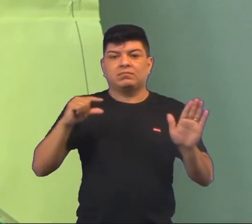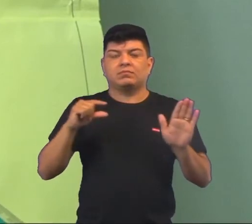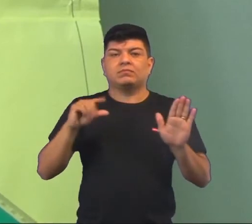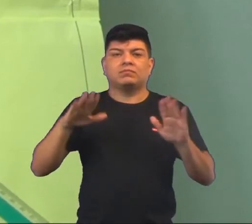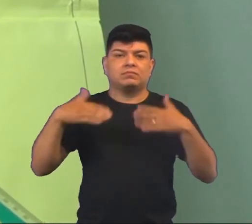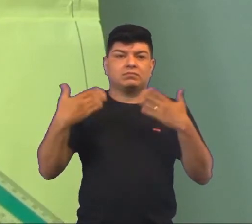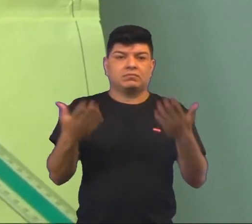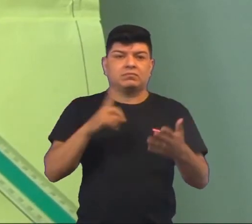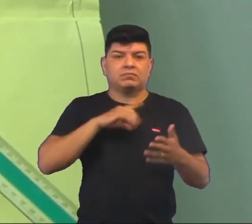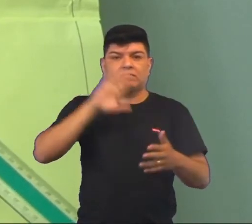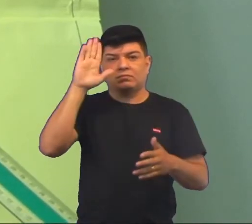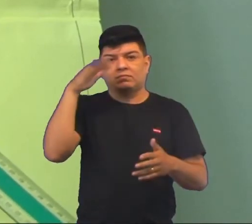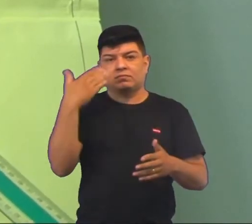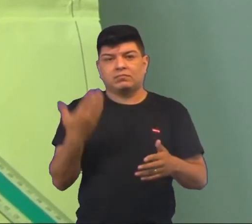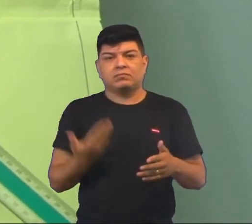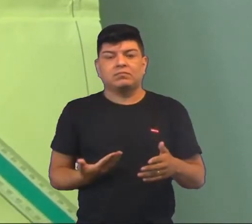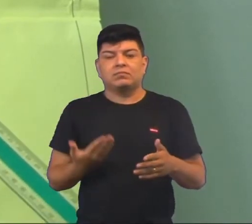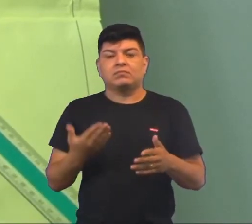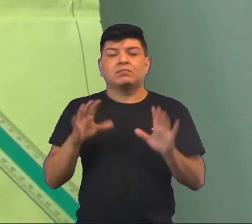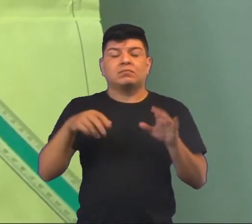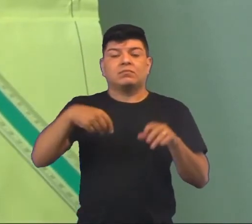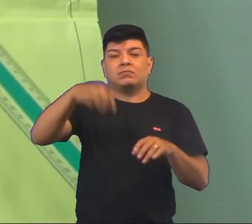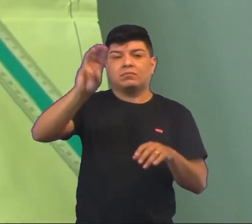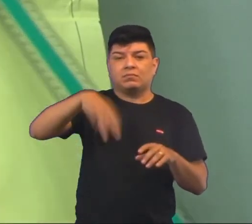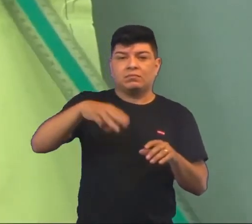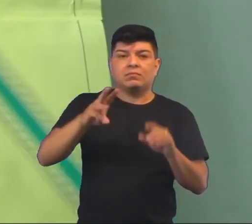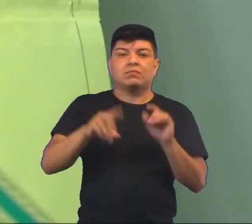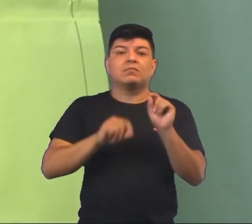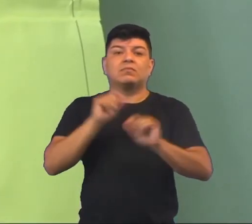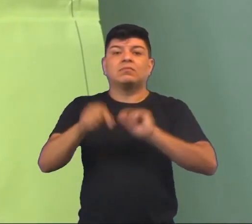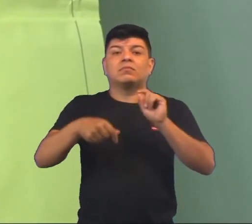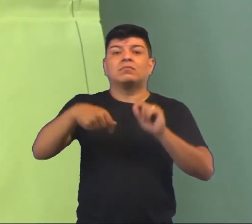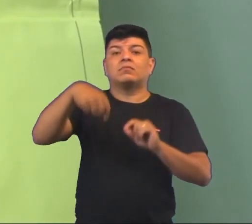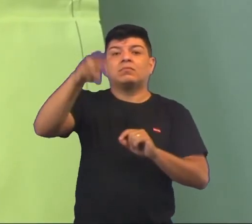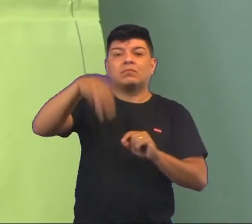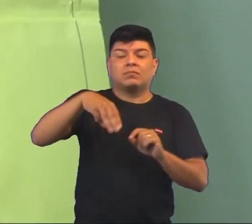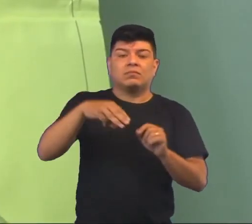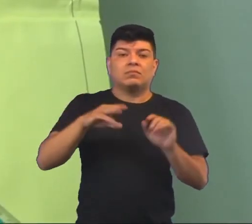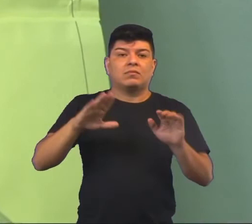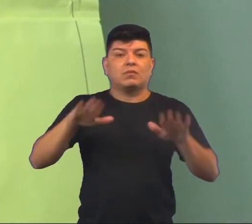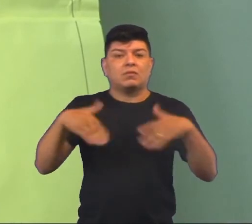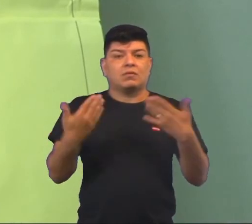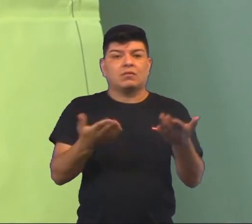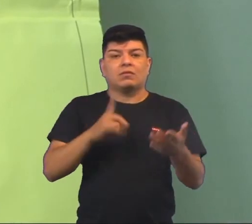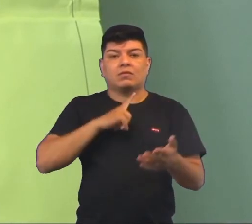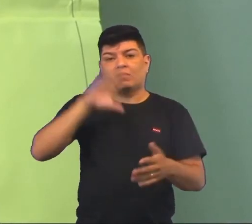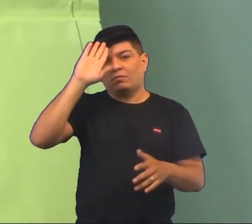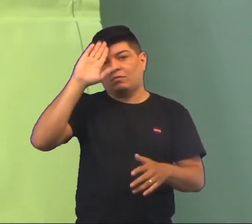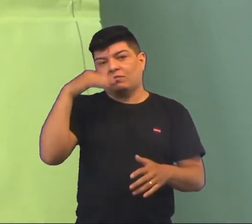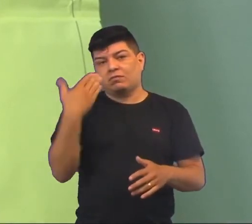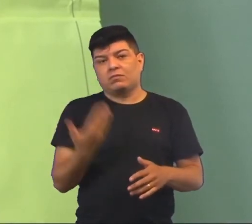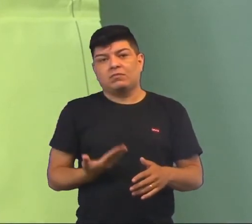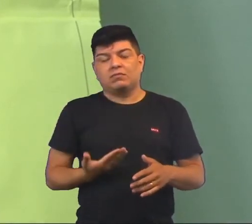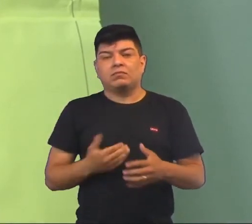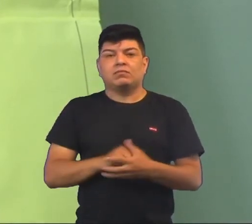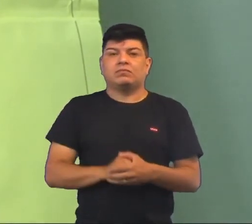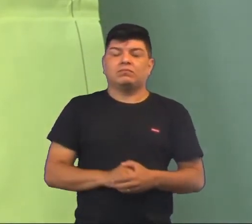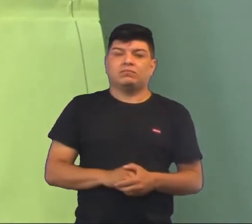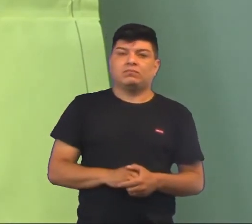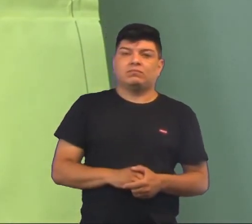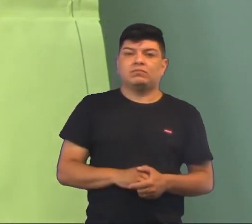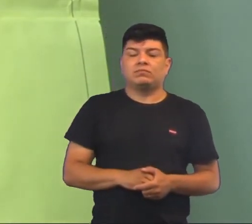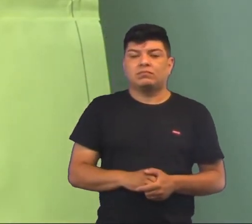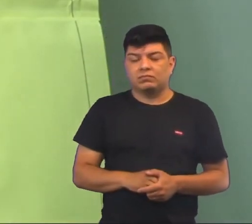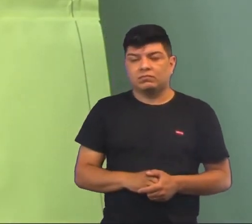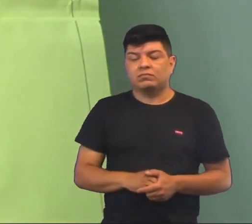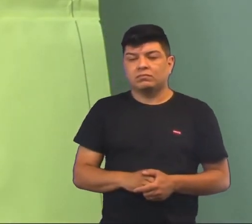com a qual tive a honra, a quem e quem se refere o termo grifado? Com a qual tive a honra? Esse qual. Aí